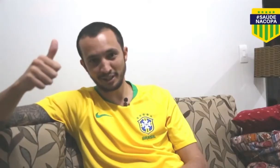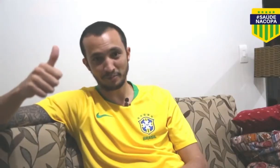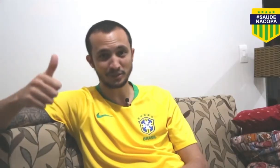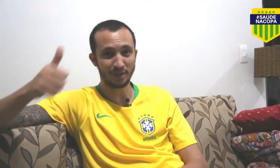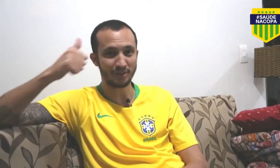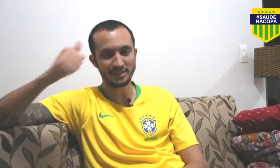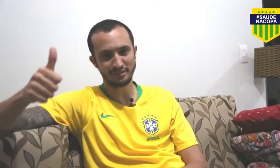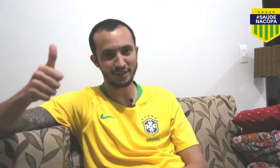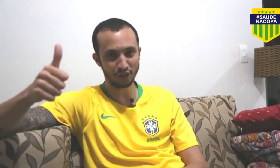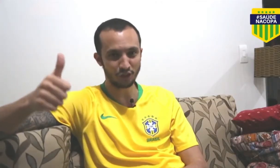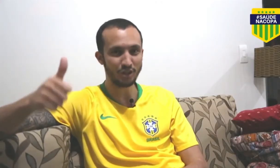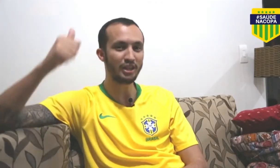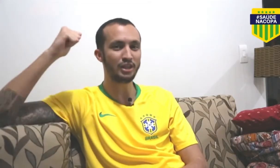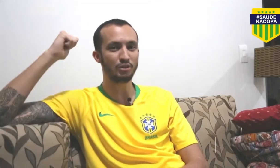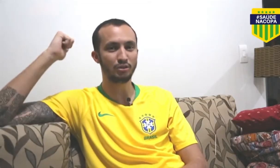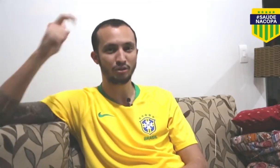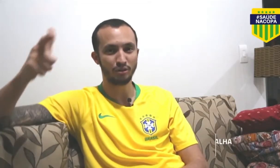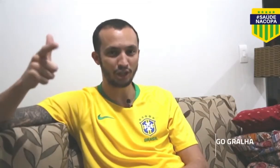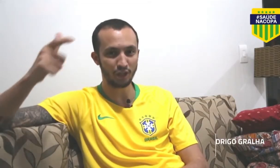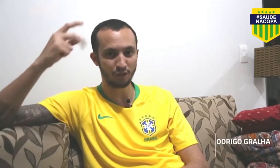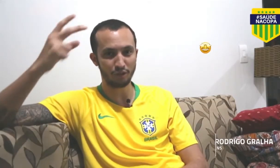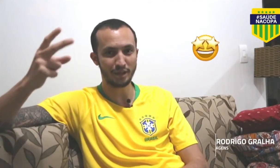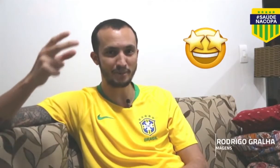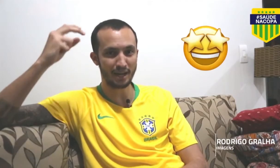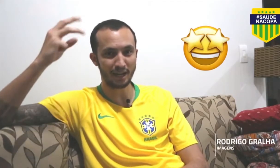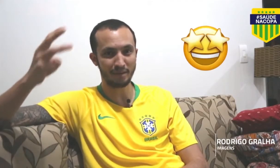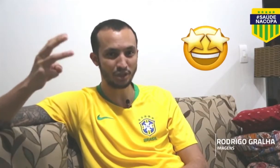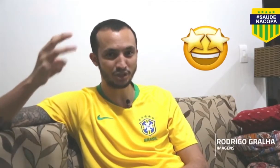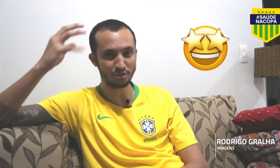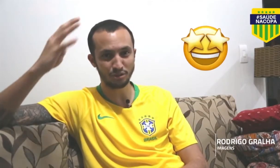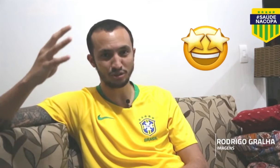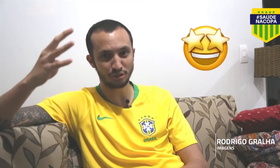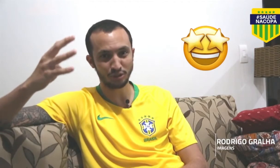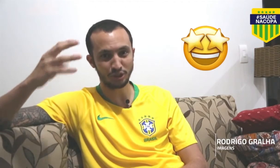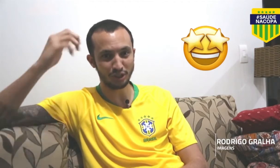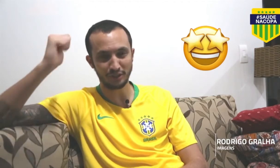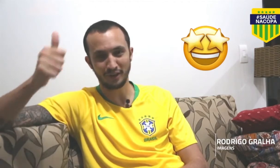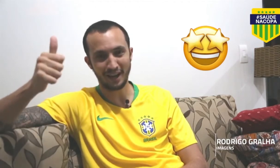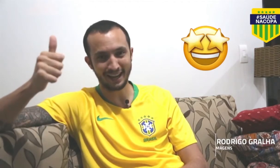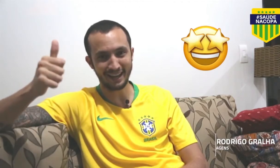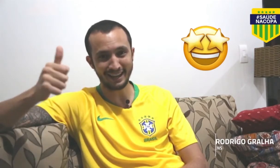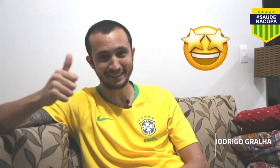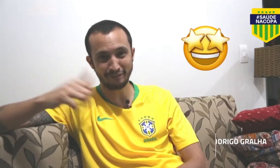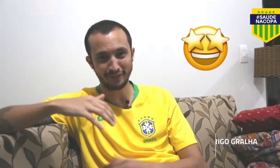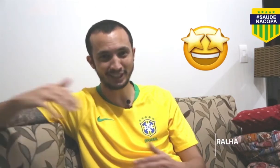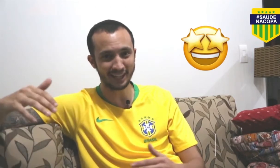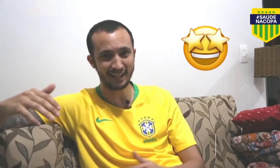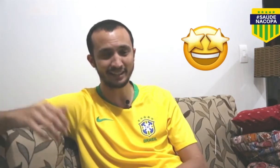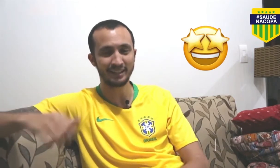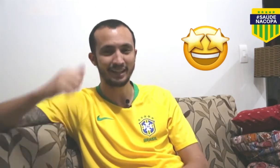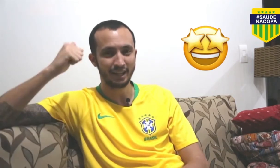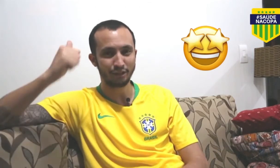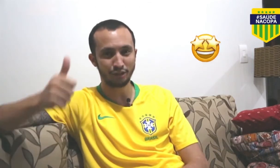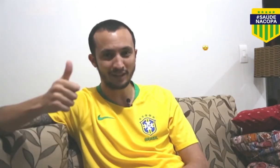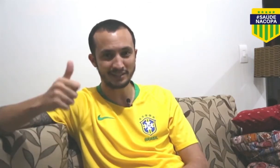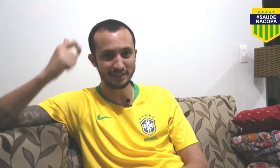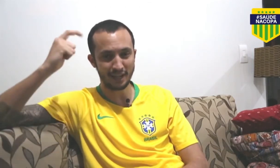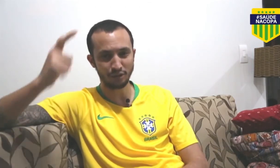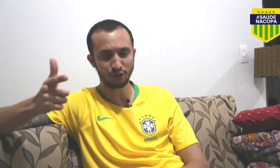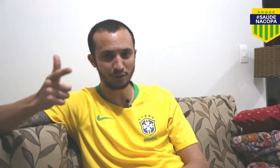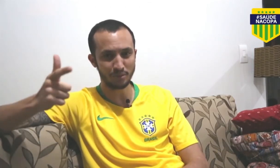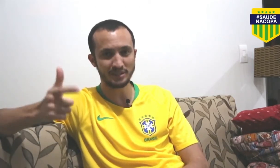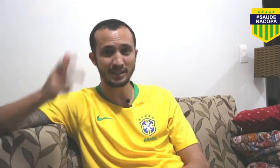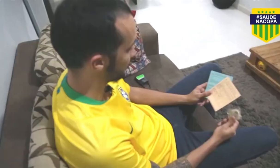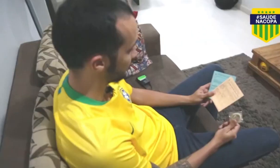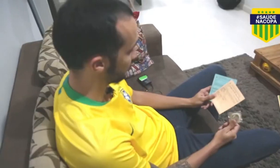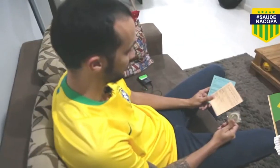Então é isso aí, pessoal. Dessa vez eu tô indo. Eu, Neymar, Gabriel Jesus, Coutinho, a galera tá fechada. Tô